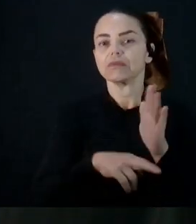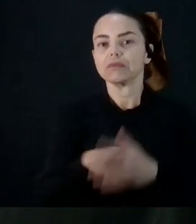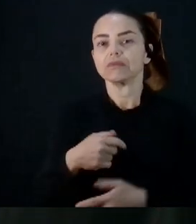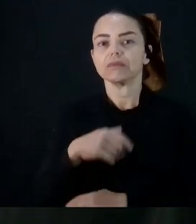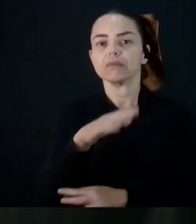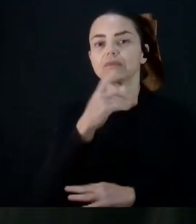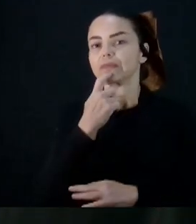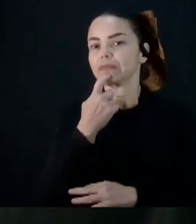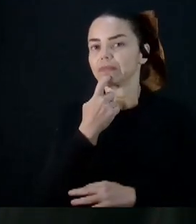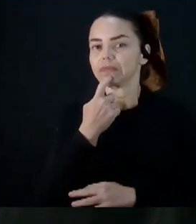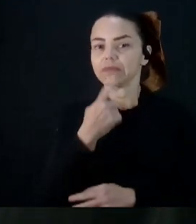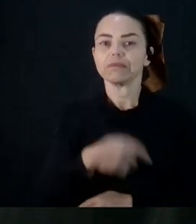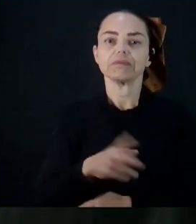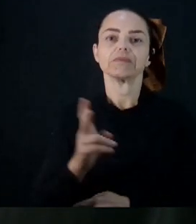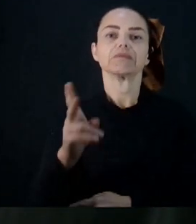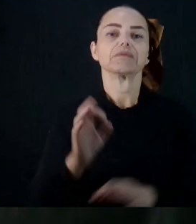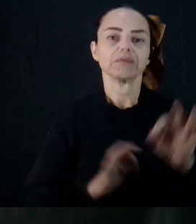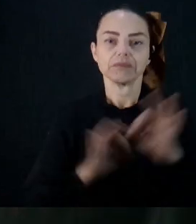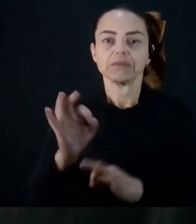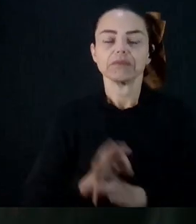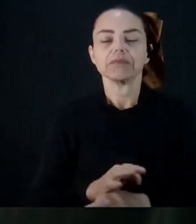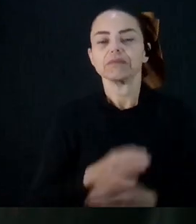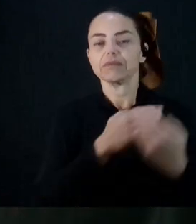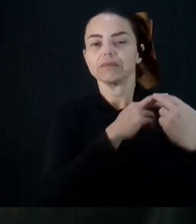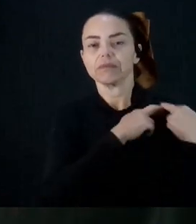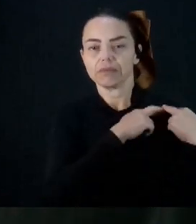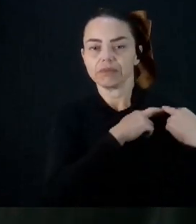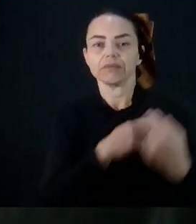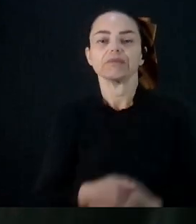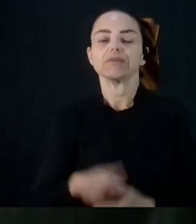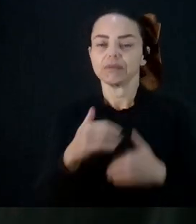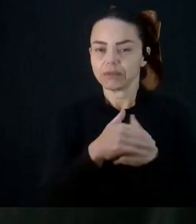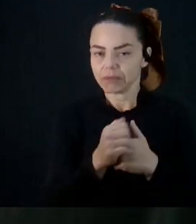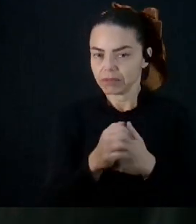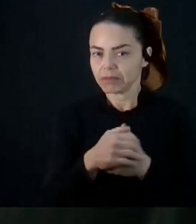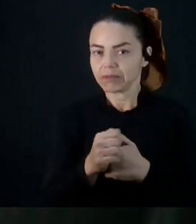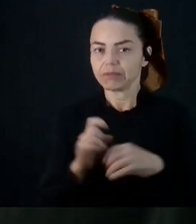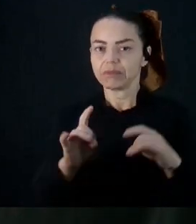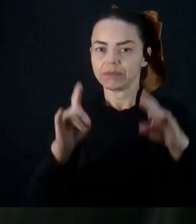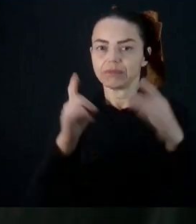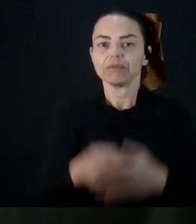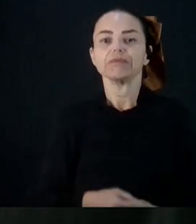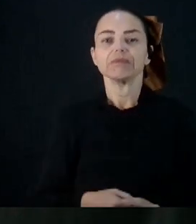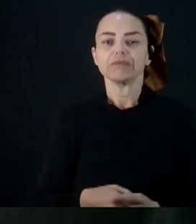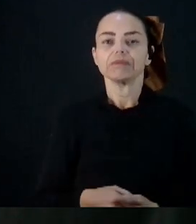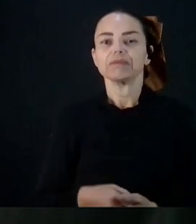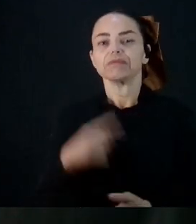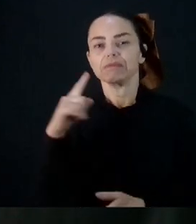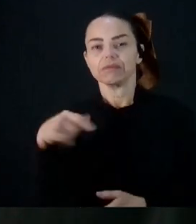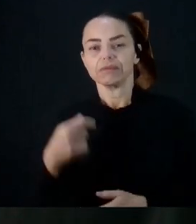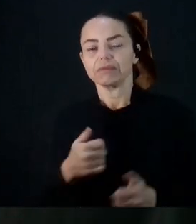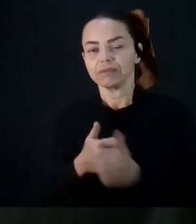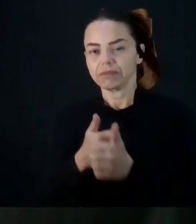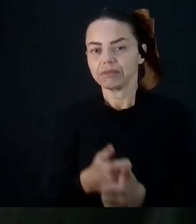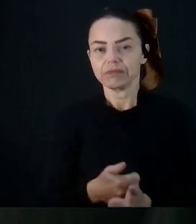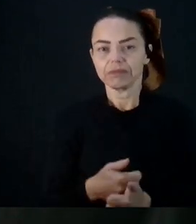Campinas, sempre preparada com muita responsabilidade, com muito carinho, especialmente para você que está aí do outro lado acompanhando a gente,